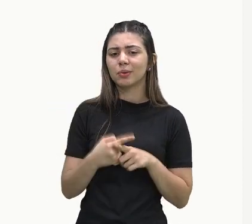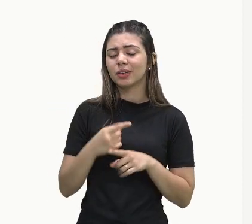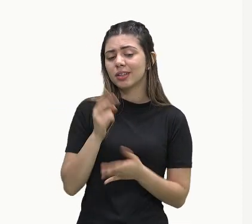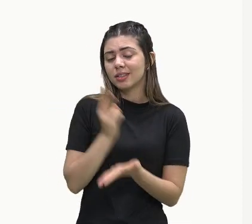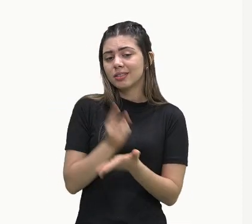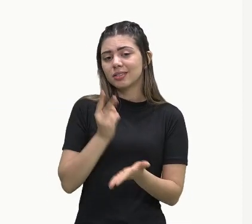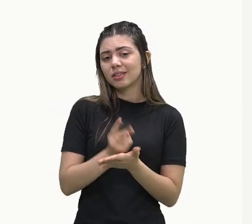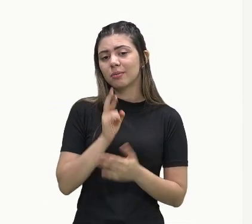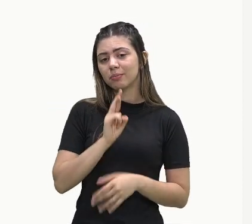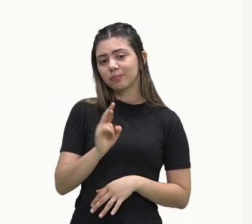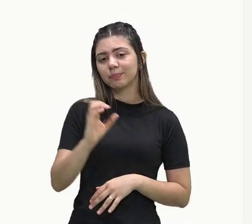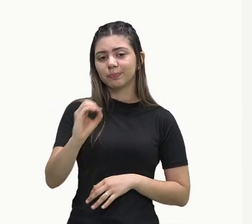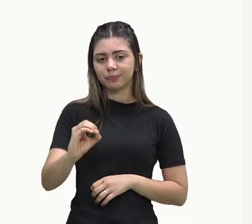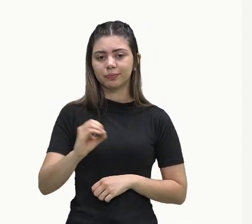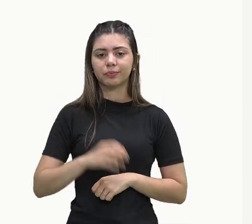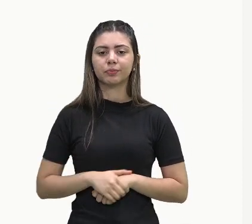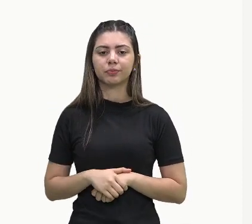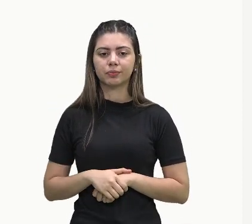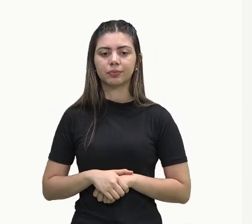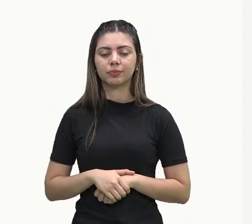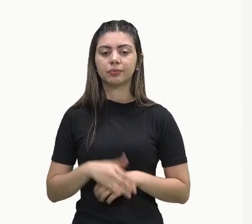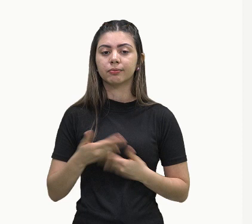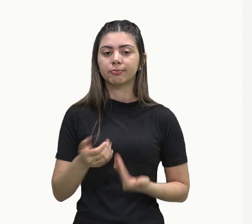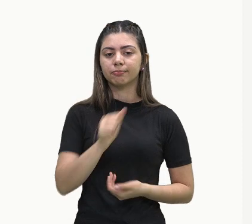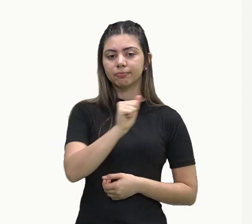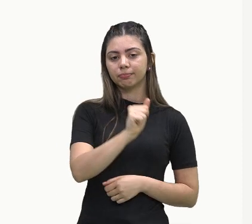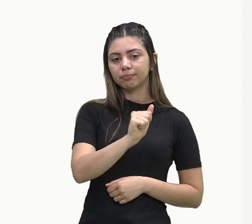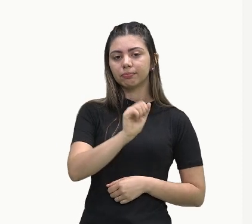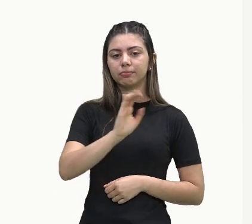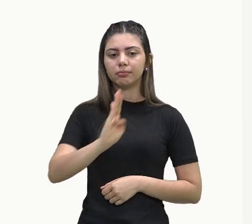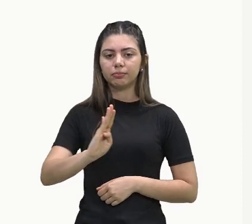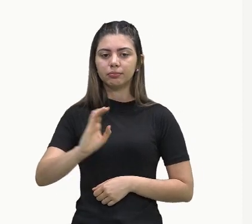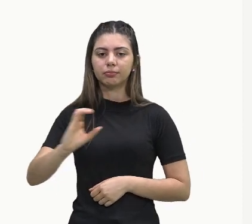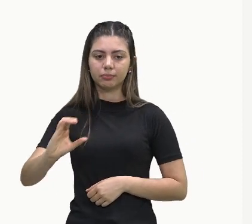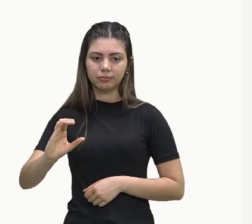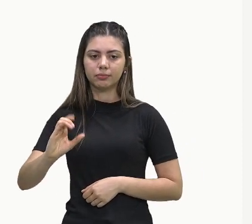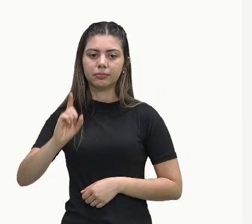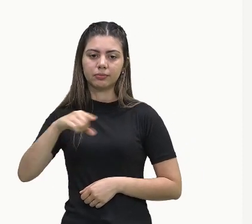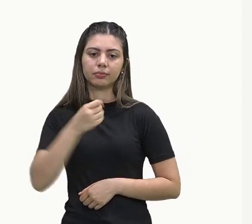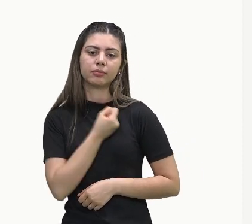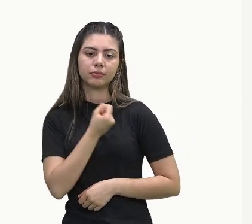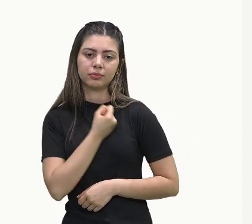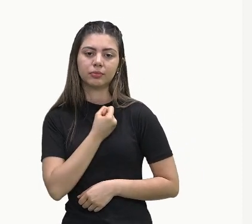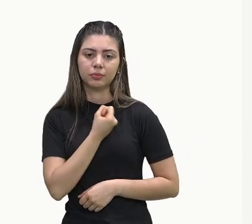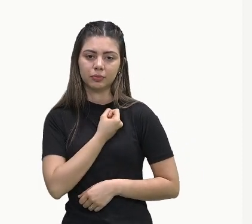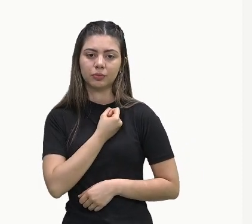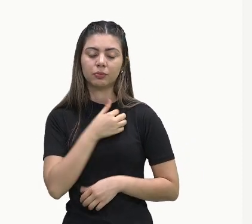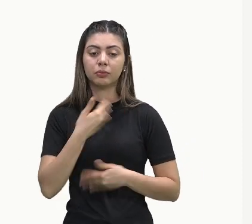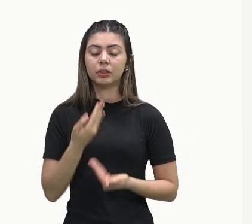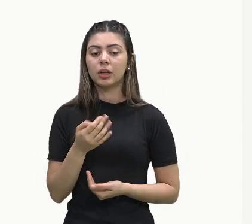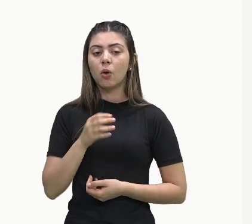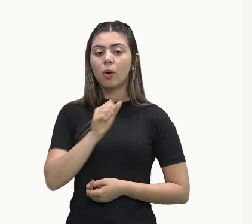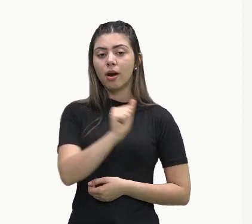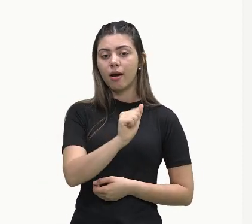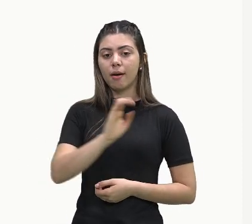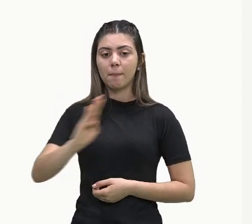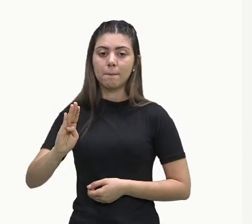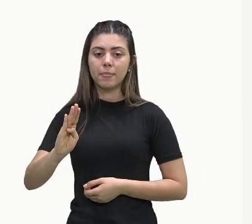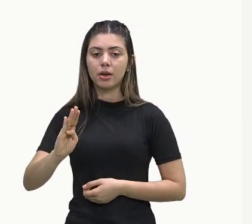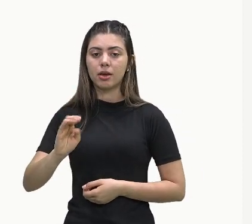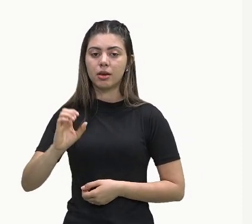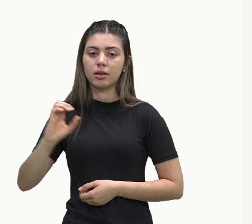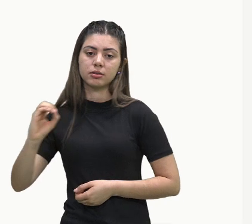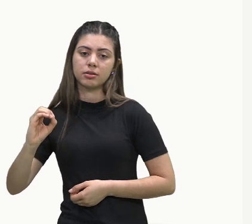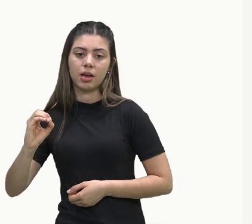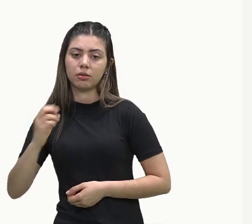a zero em que a b e c são coeficientes reais e a e b né são diferentes de zero para encontrarmos a